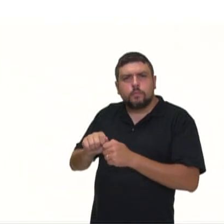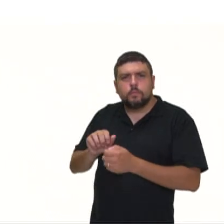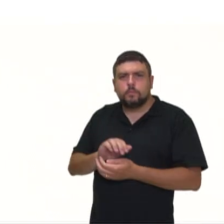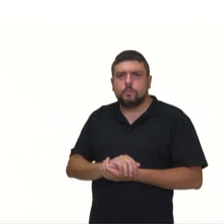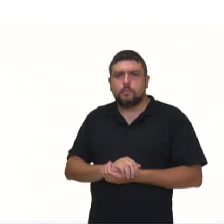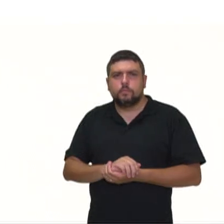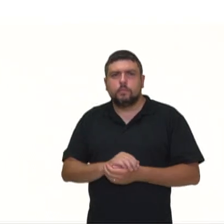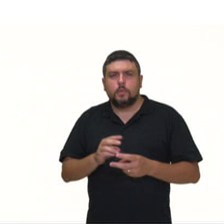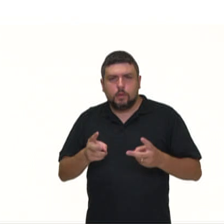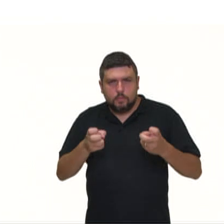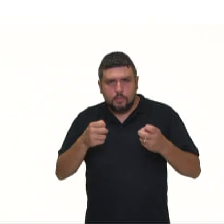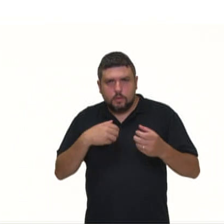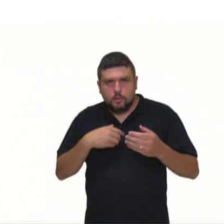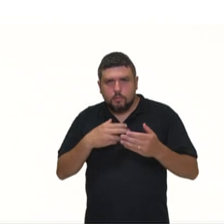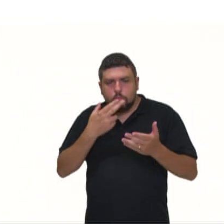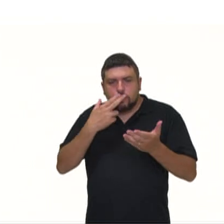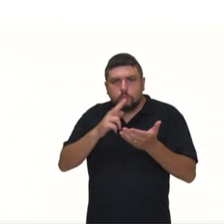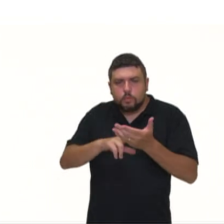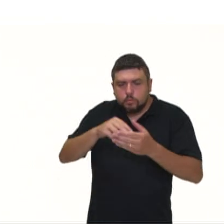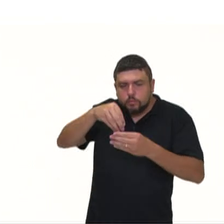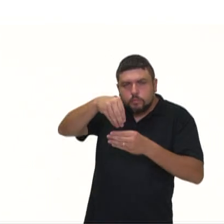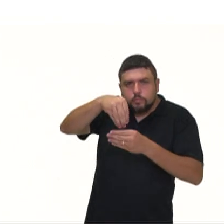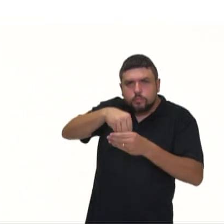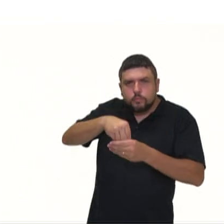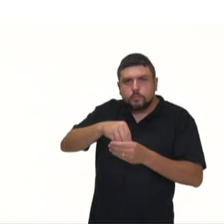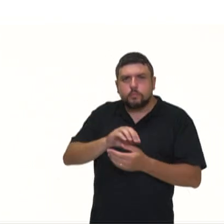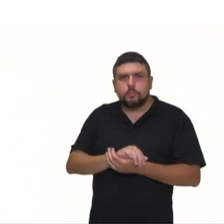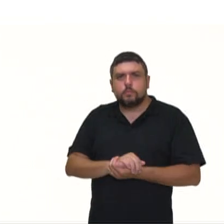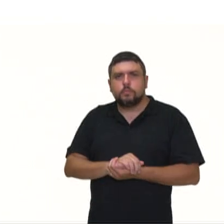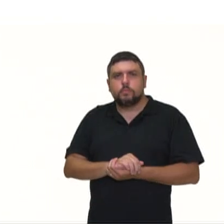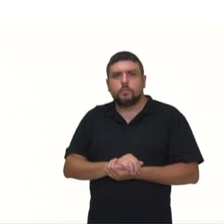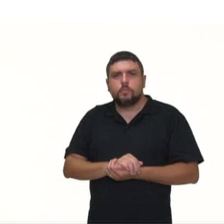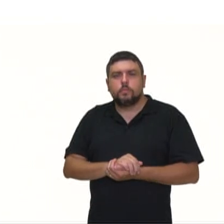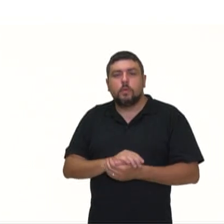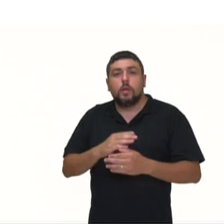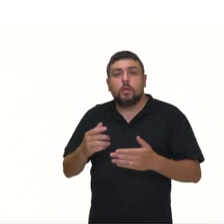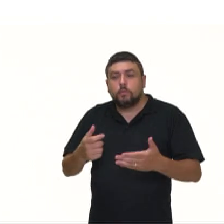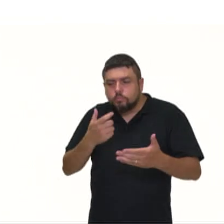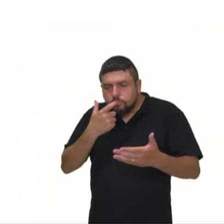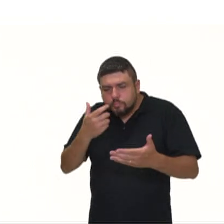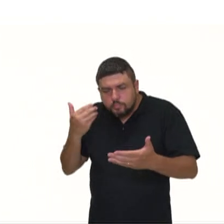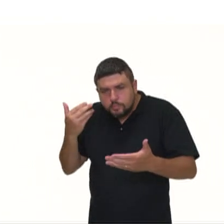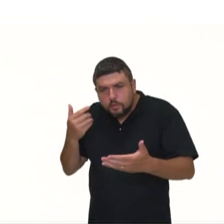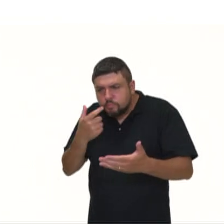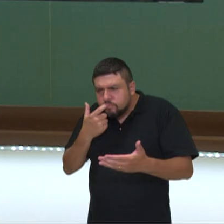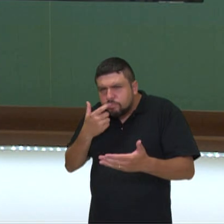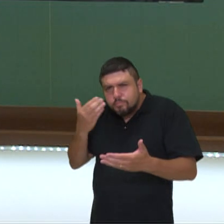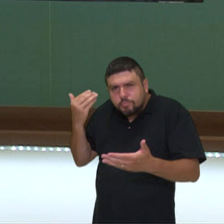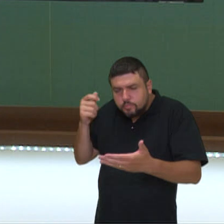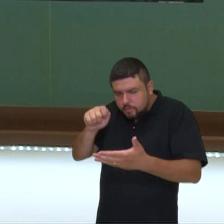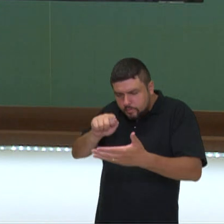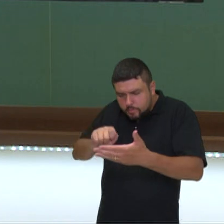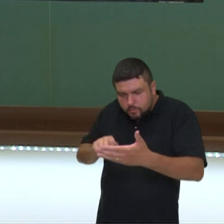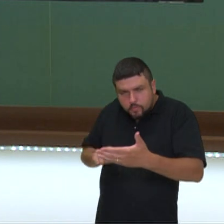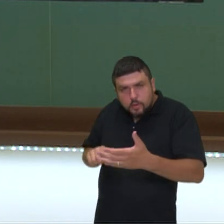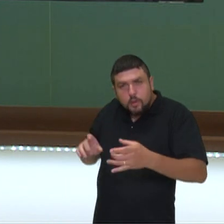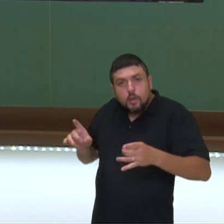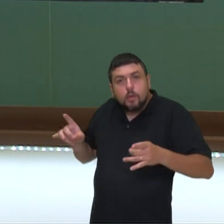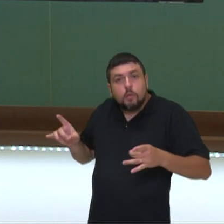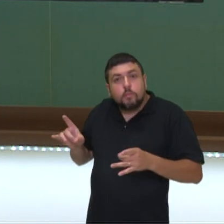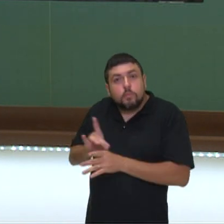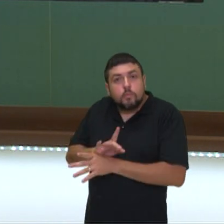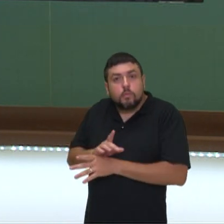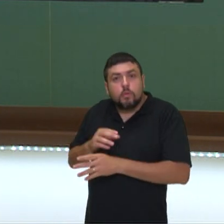só. She has written a letter. Ou seja, dá para ver que ela acabou de escrever uma carta, porque ela está colocando ali dentro do envelope.